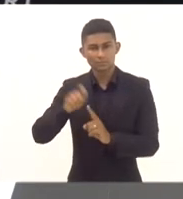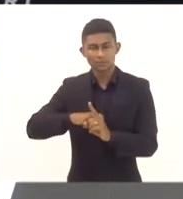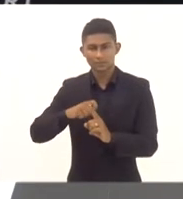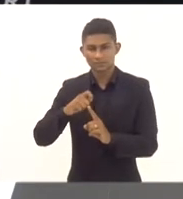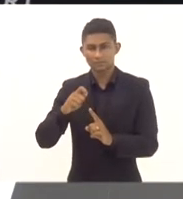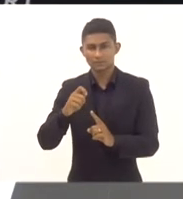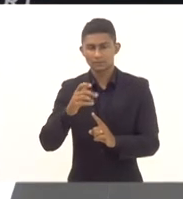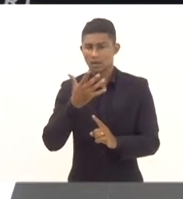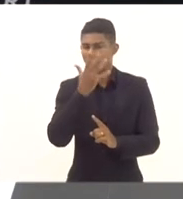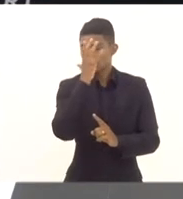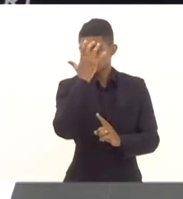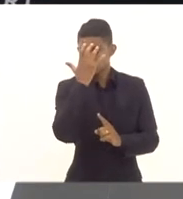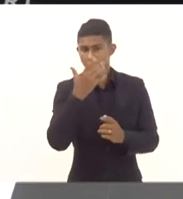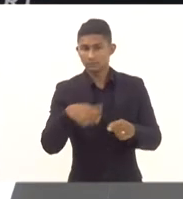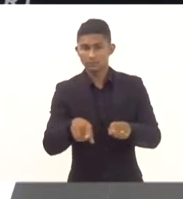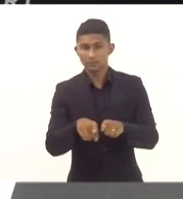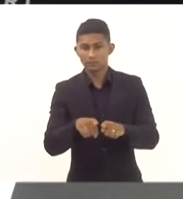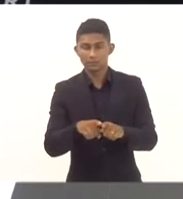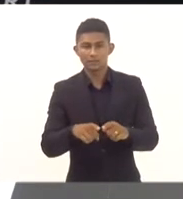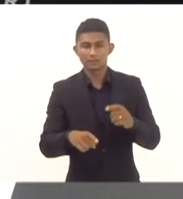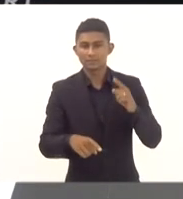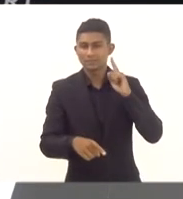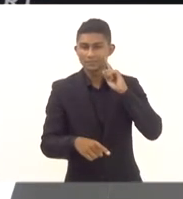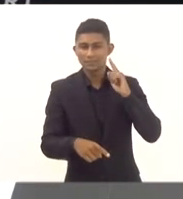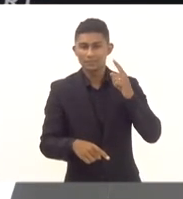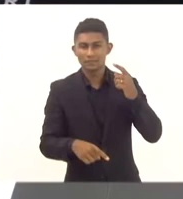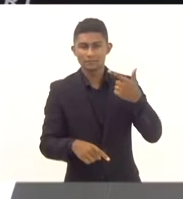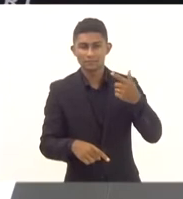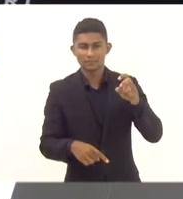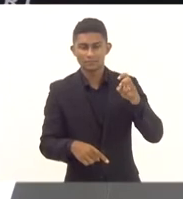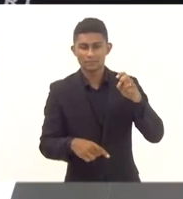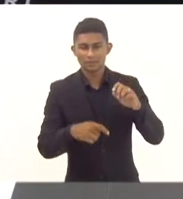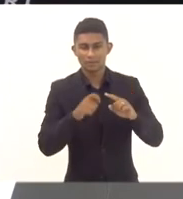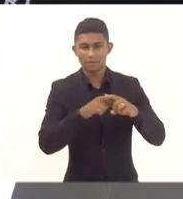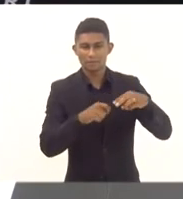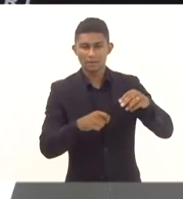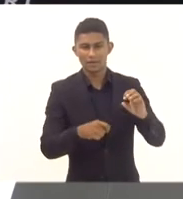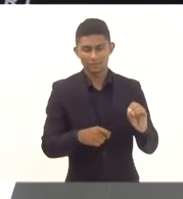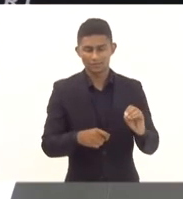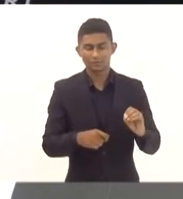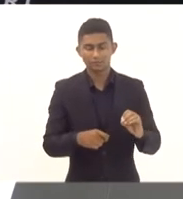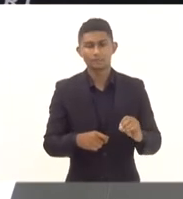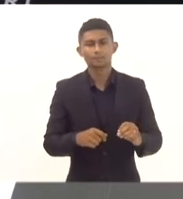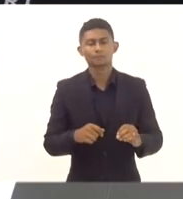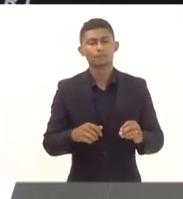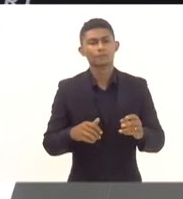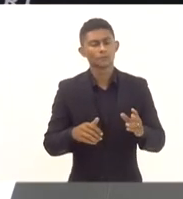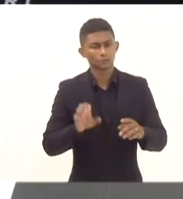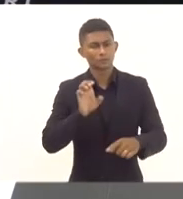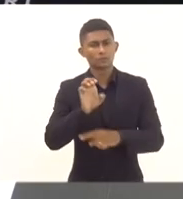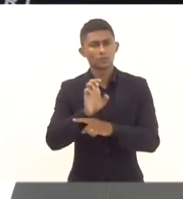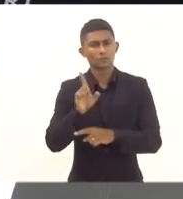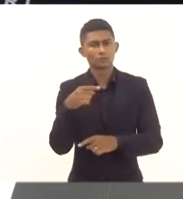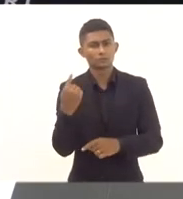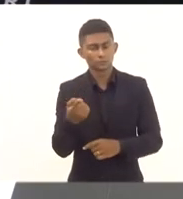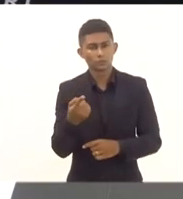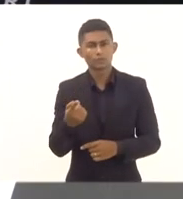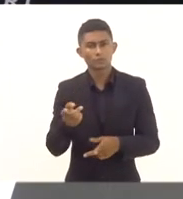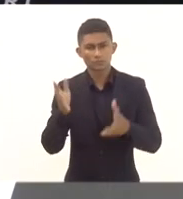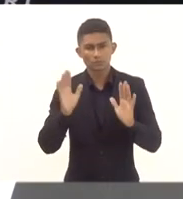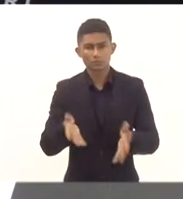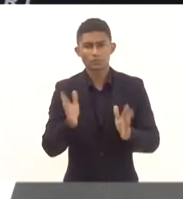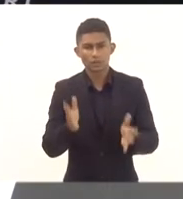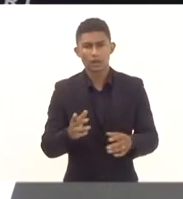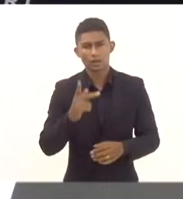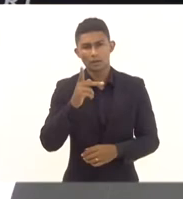de para até 800 reais por parte do Estado nós estamos em fase de processamento de um proderj